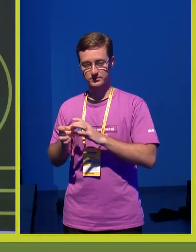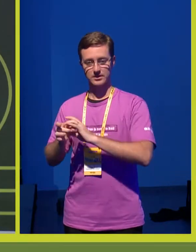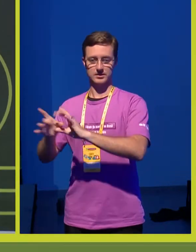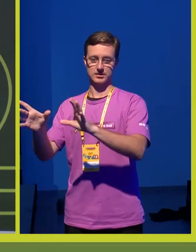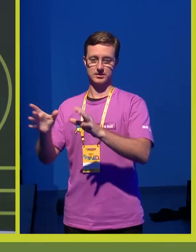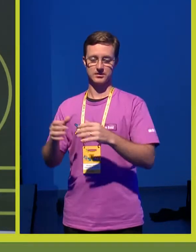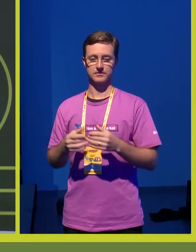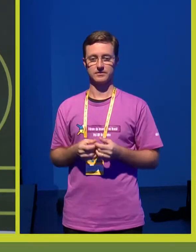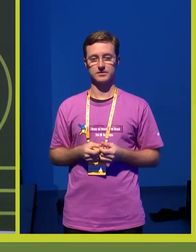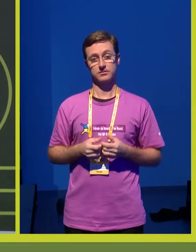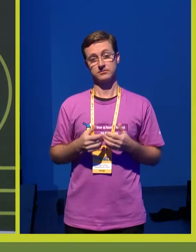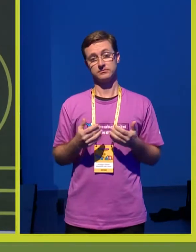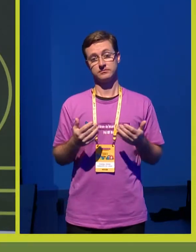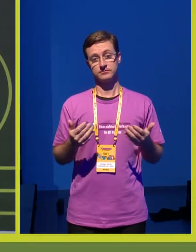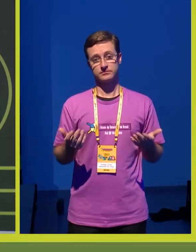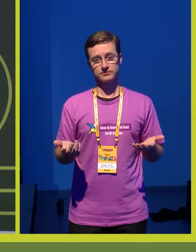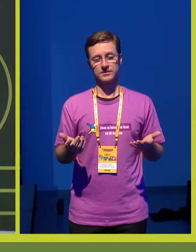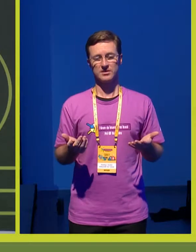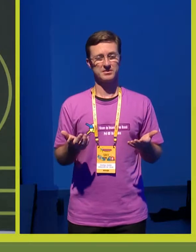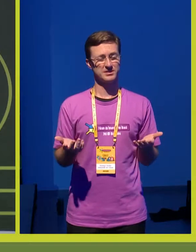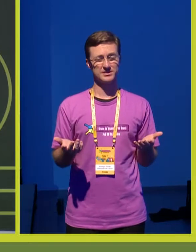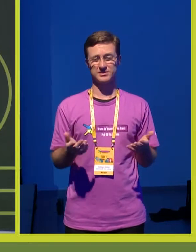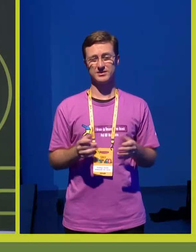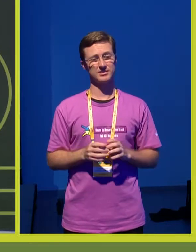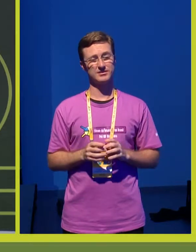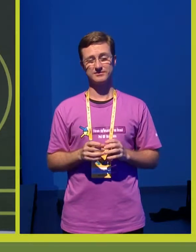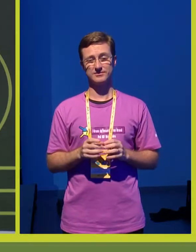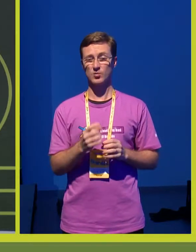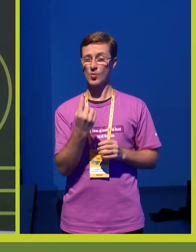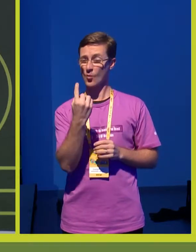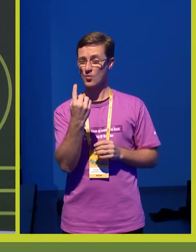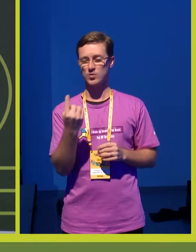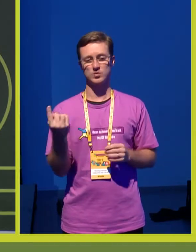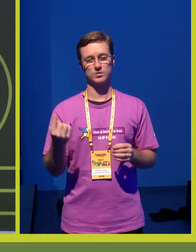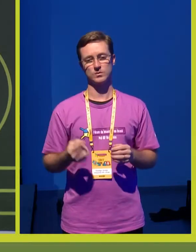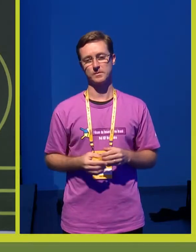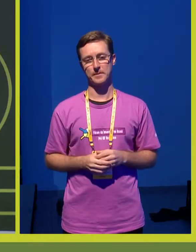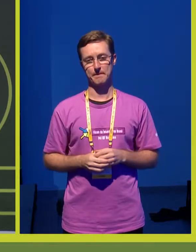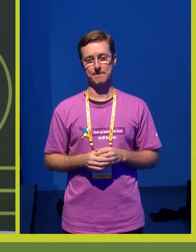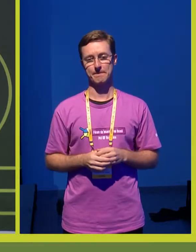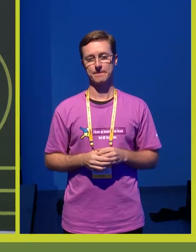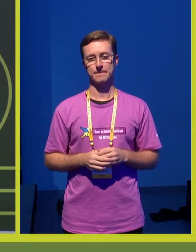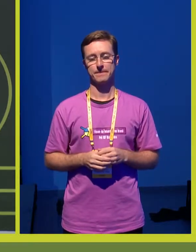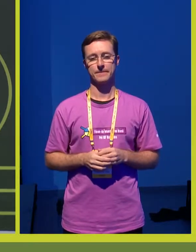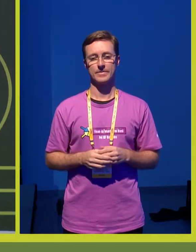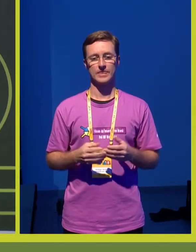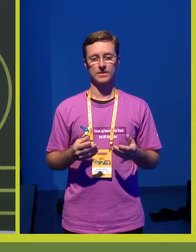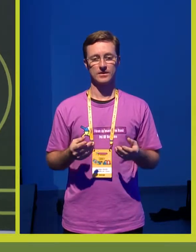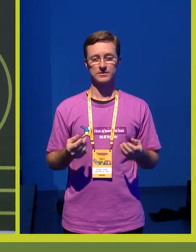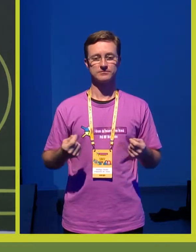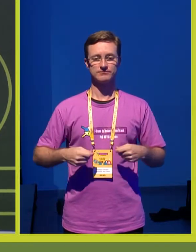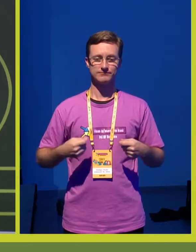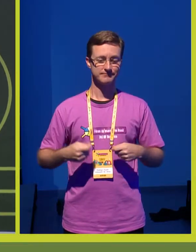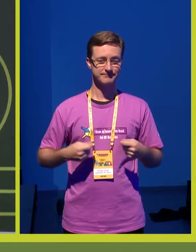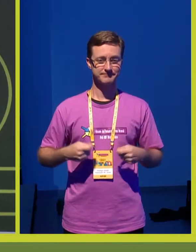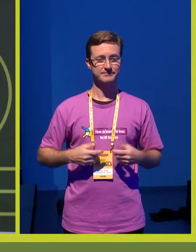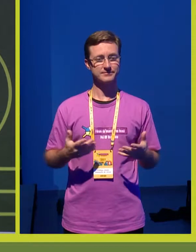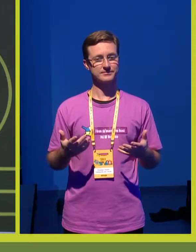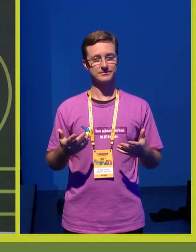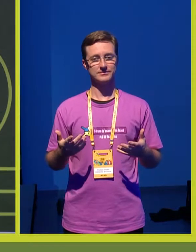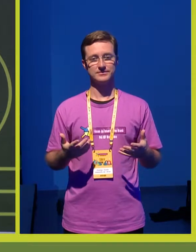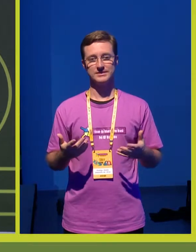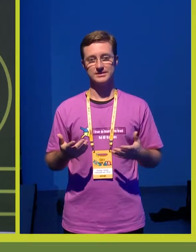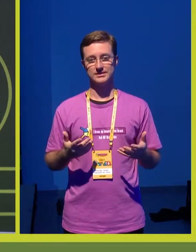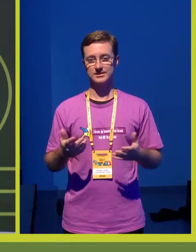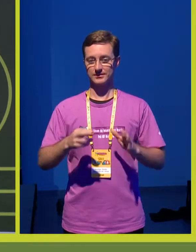autorização judicial prévia mas isso é muito excepcional realmente deve ser a regra